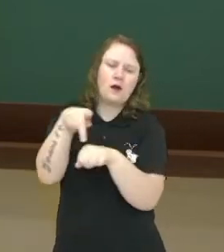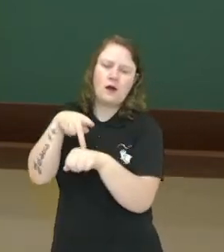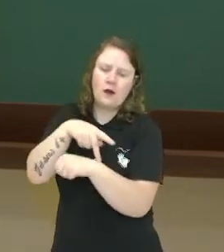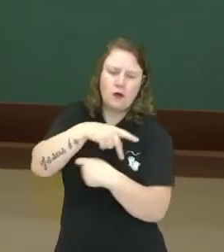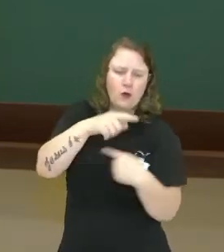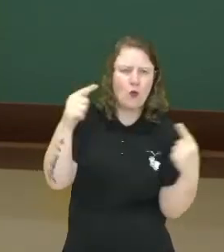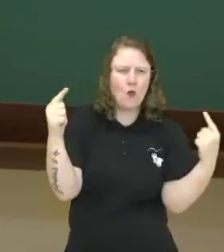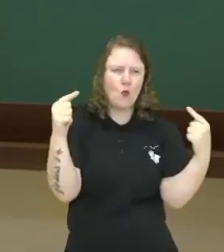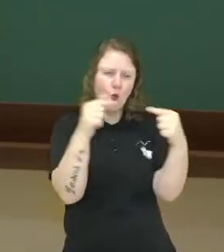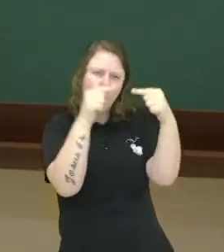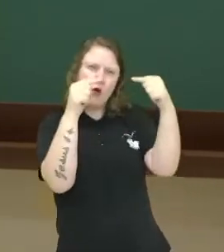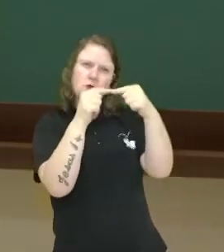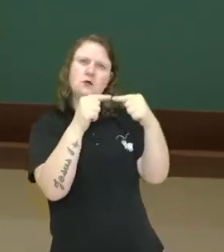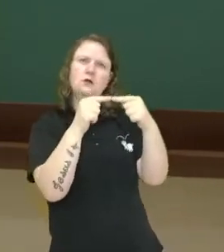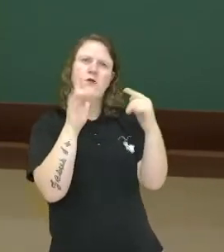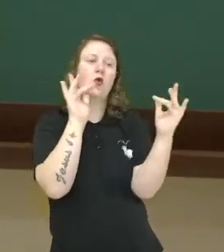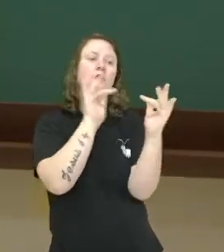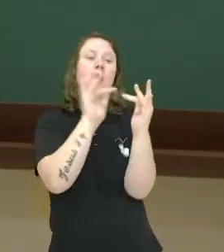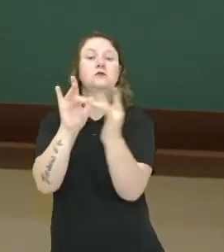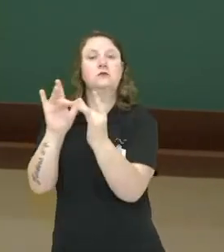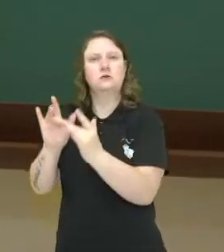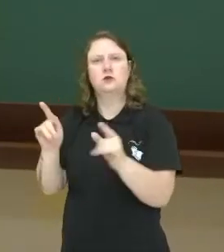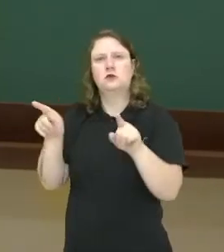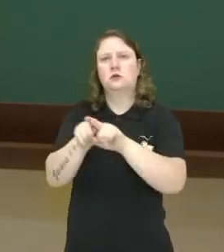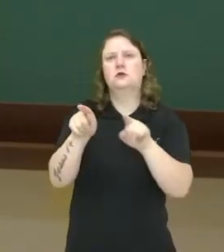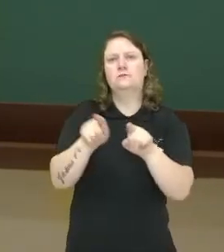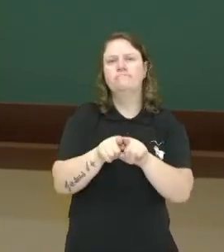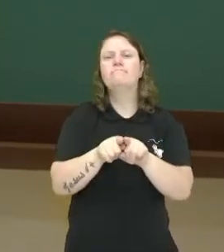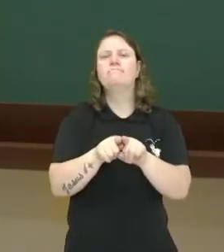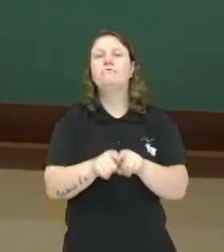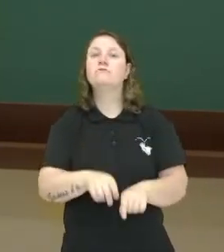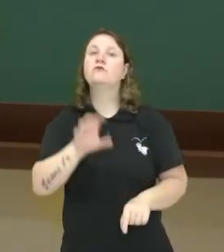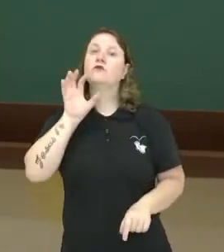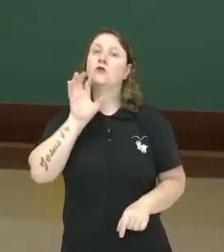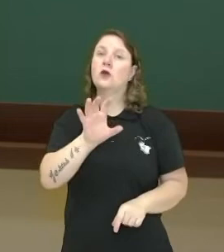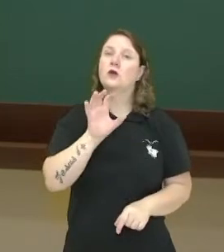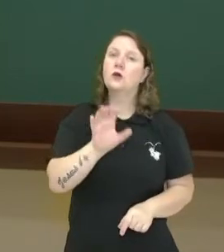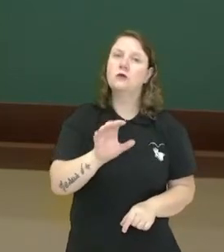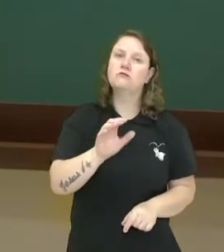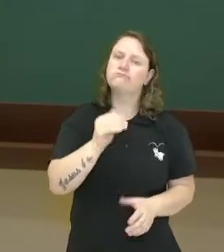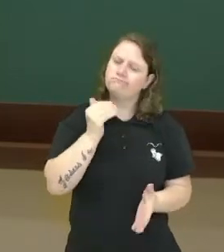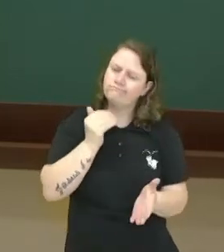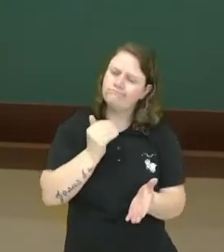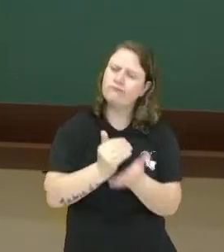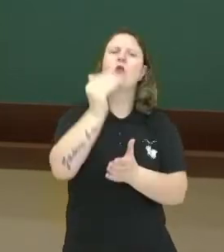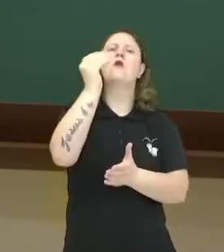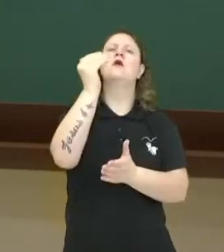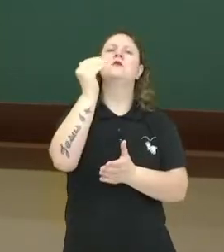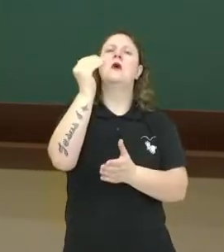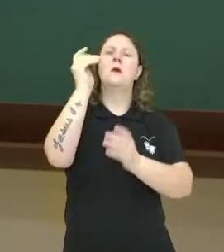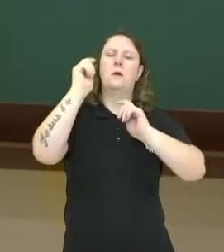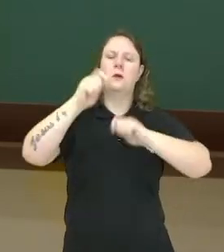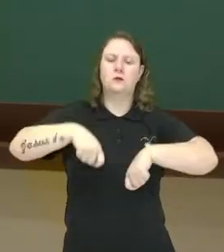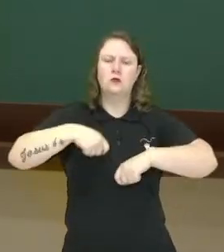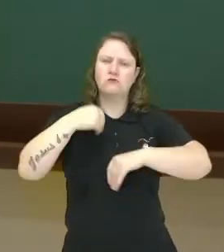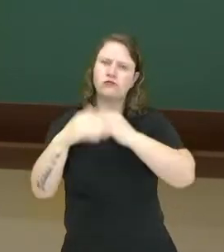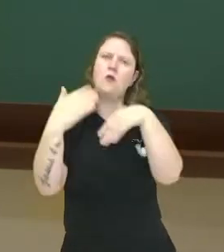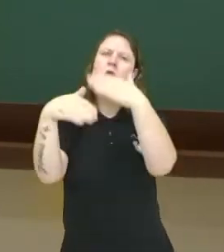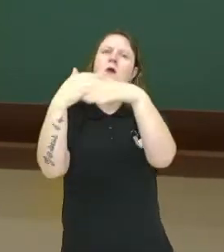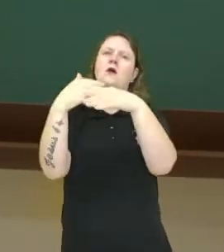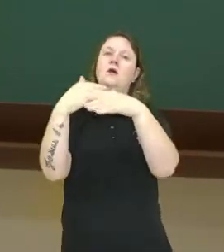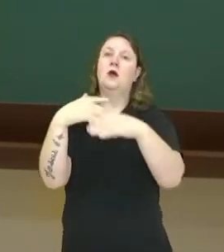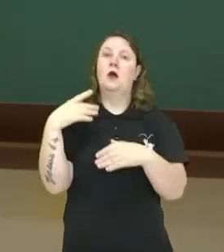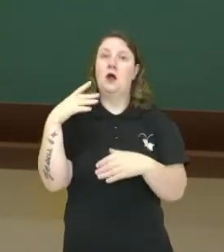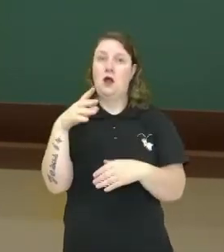vão influenciar diferentes países. E aí isso é que vai dar esse reconhecimento a esses países de passarem a